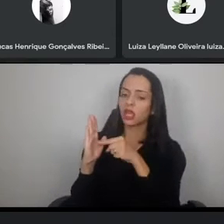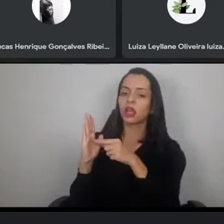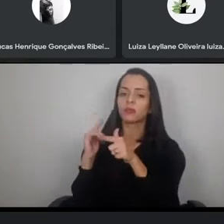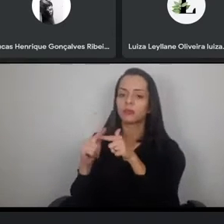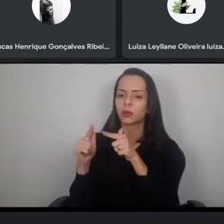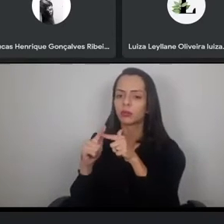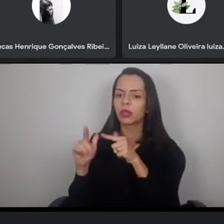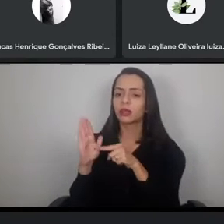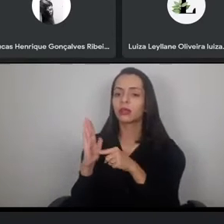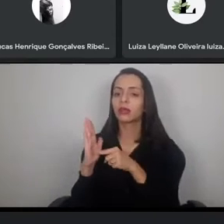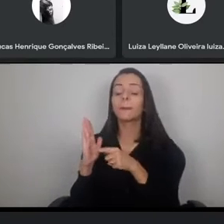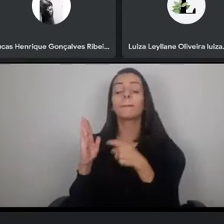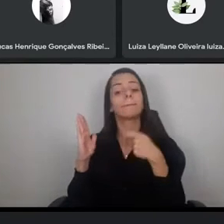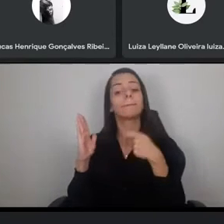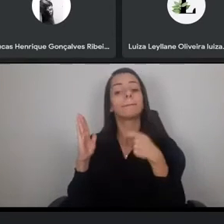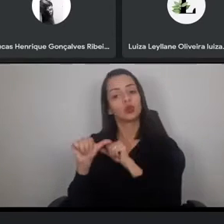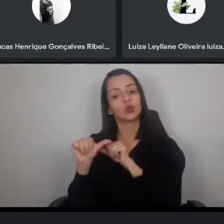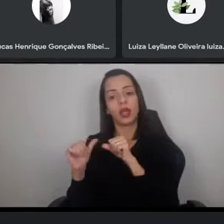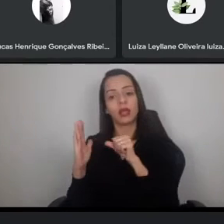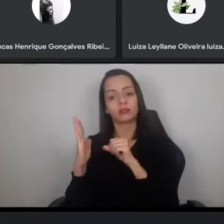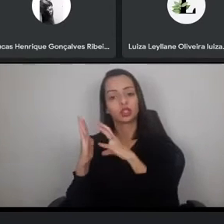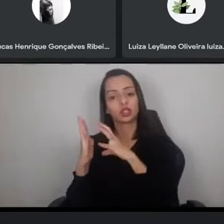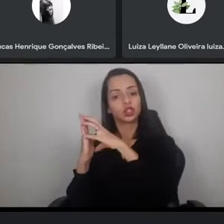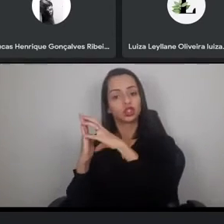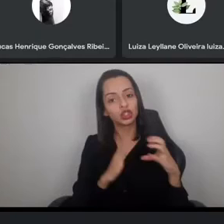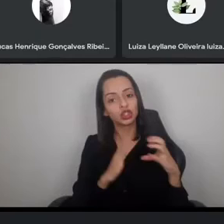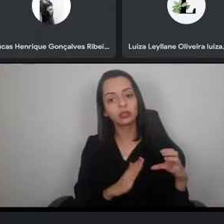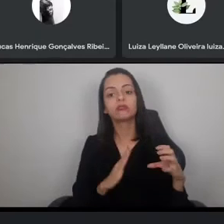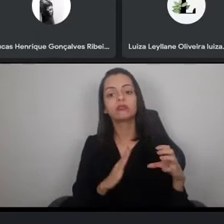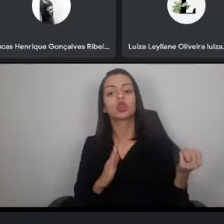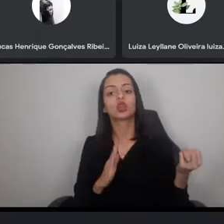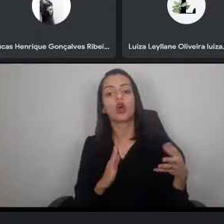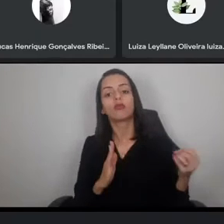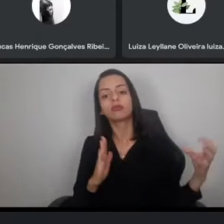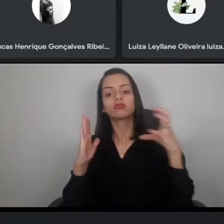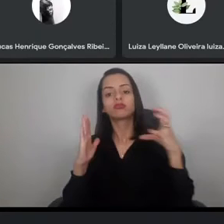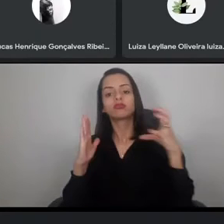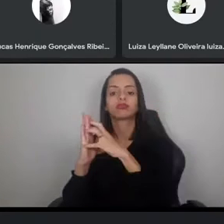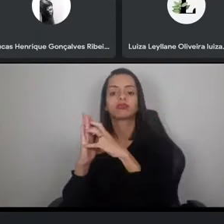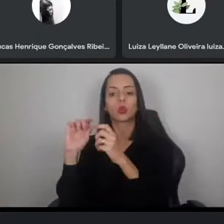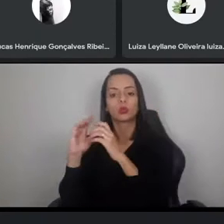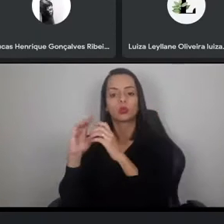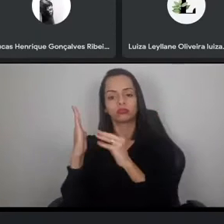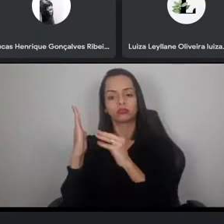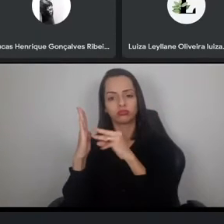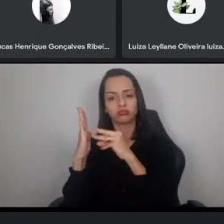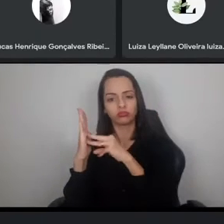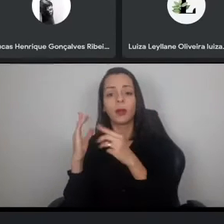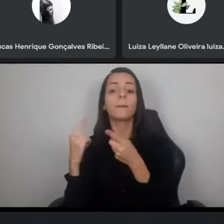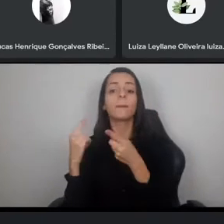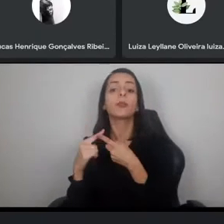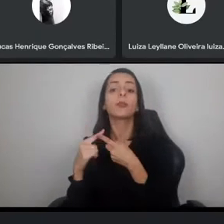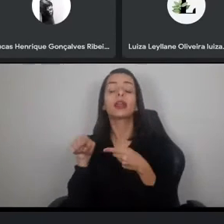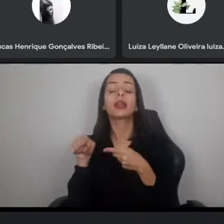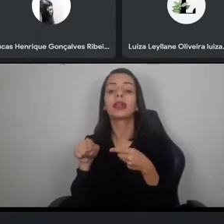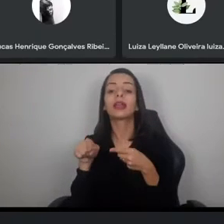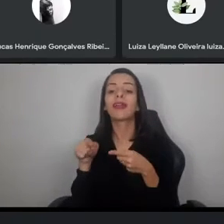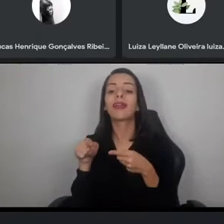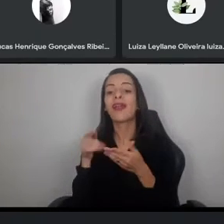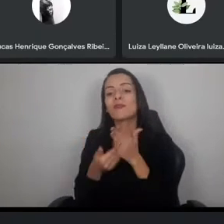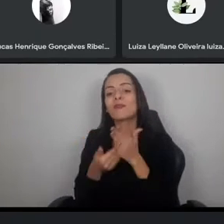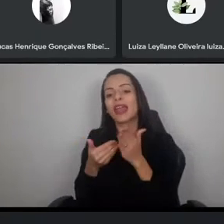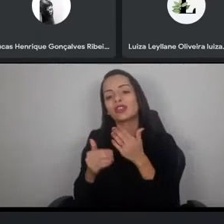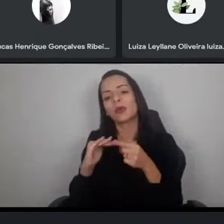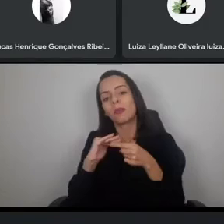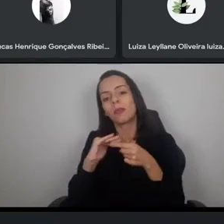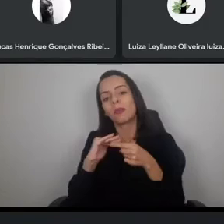ser substituída. Por quê? Ela primeiro que vai estar perdendo seu nível de tomada, que tinha uma isolação para